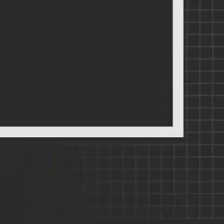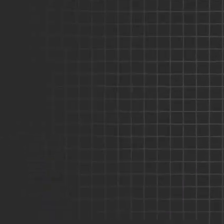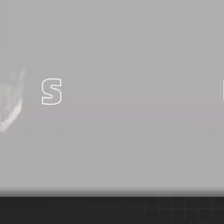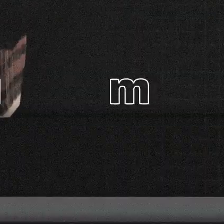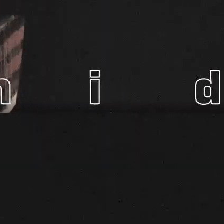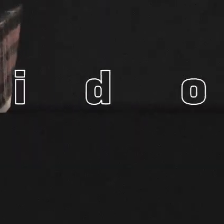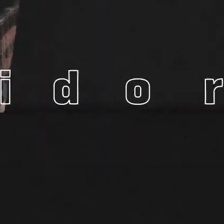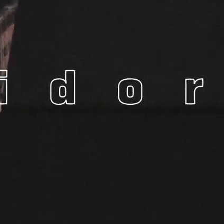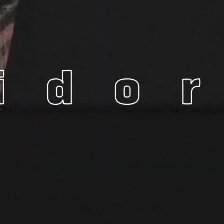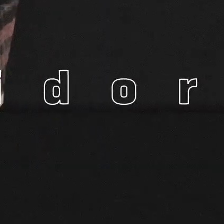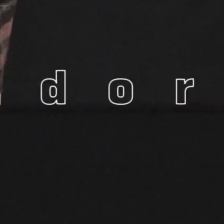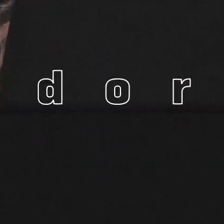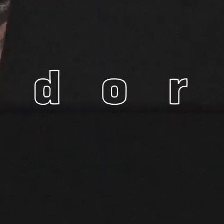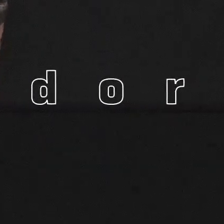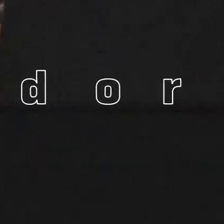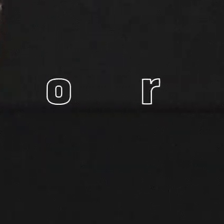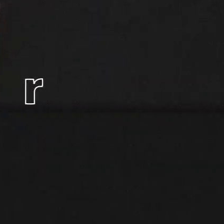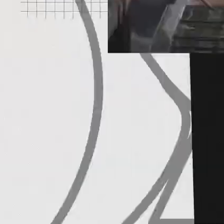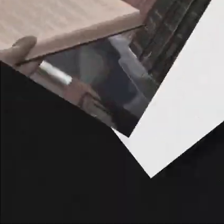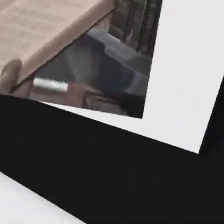comum.